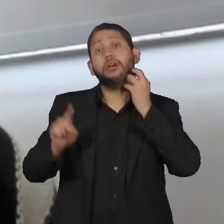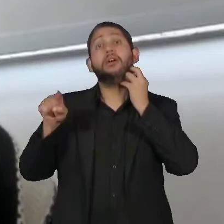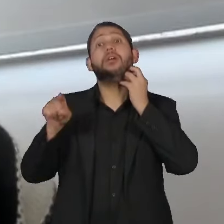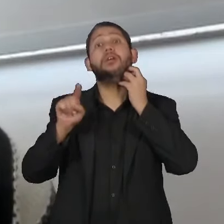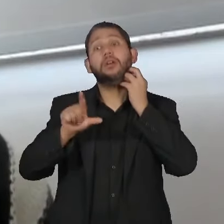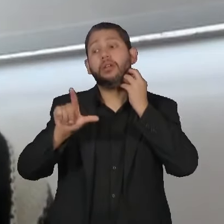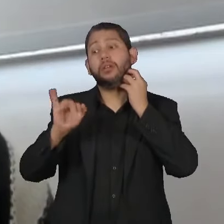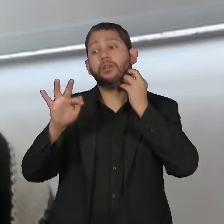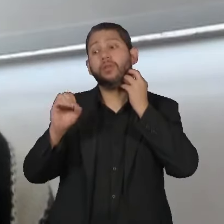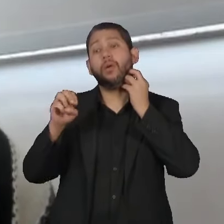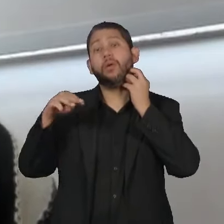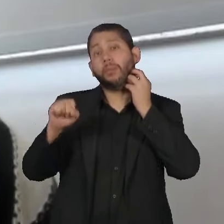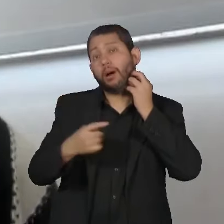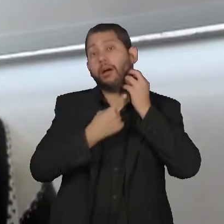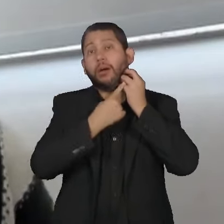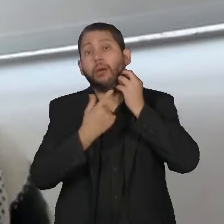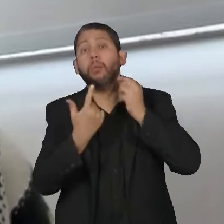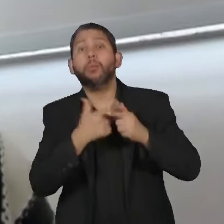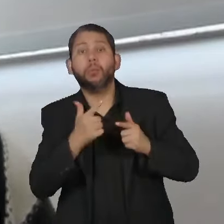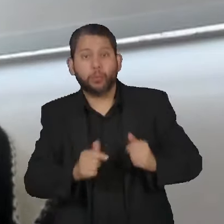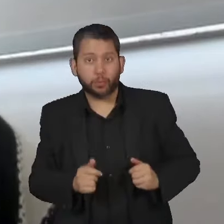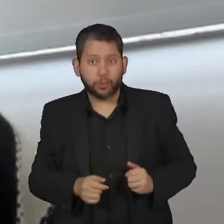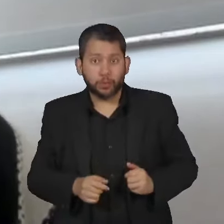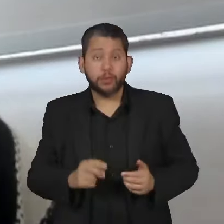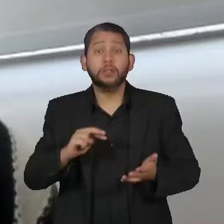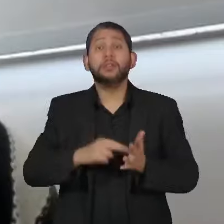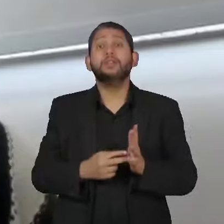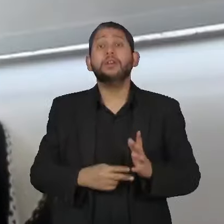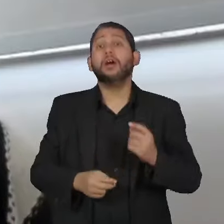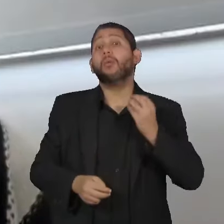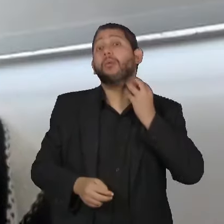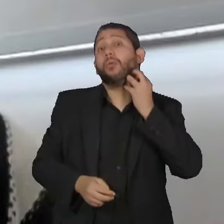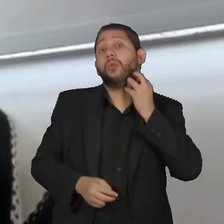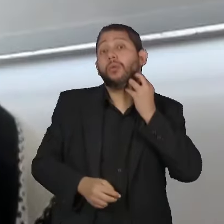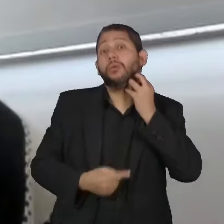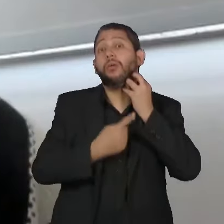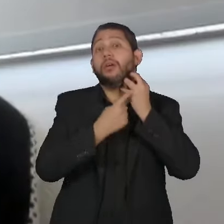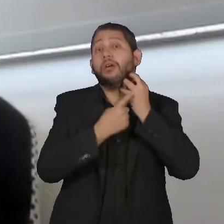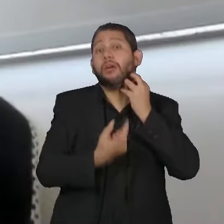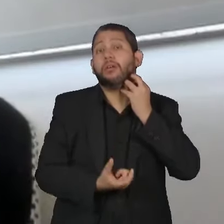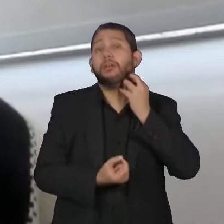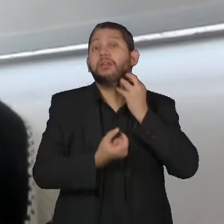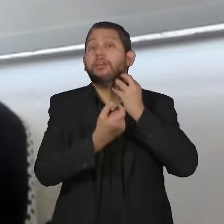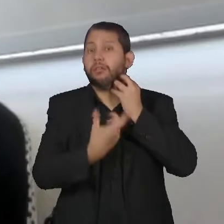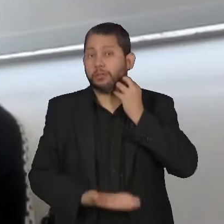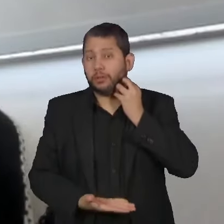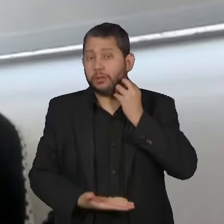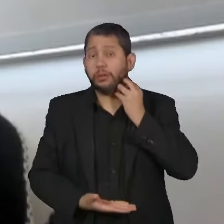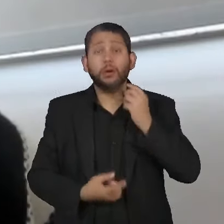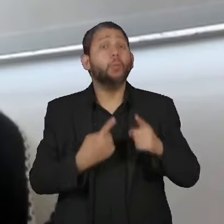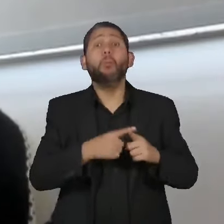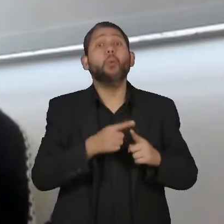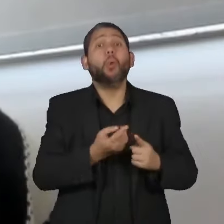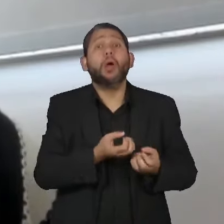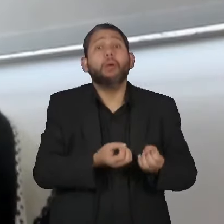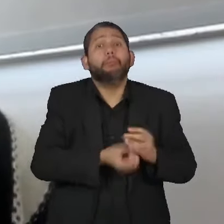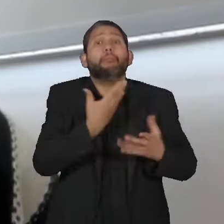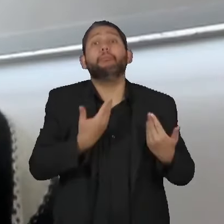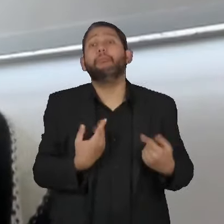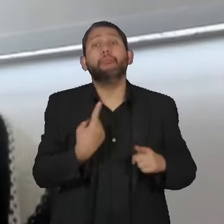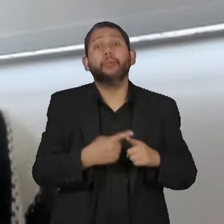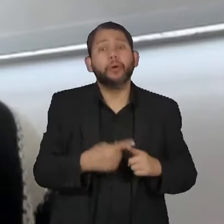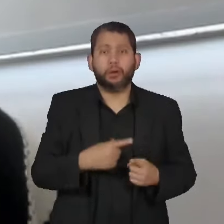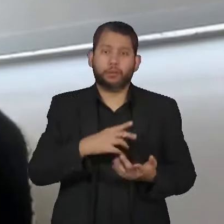disso é linfoma. Então, classicamente, o linfoma é um câncer do caroço. O motivo dele aparecer, a gente tem muitos tipos de linfoma, a gente